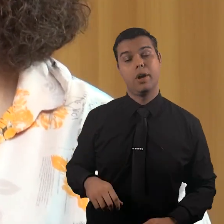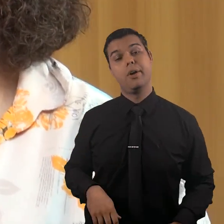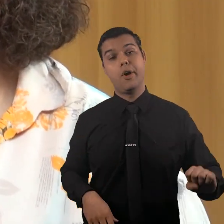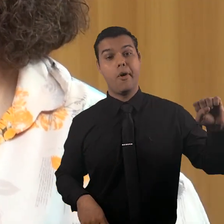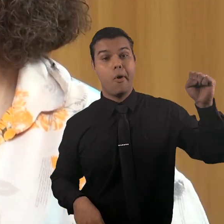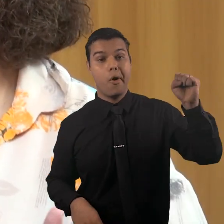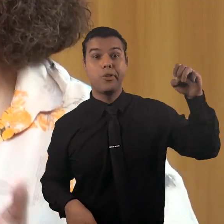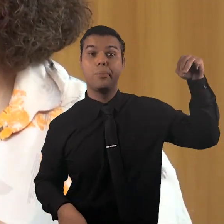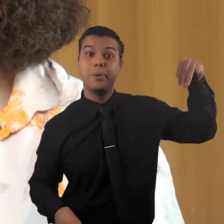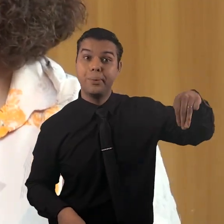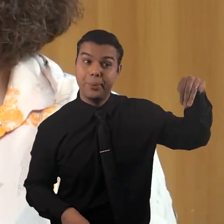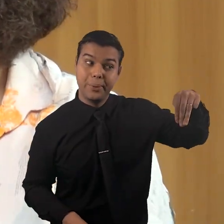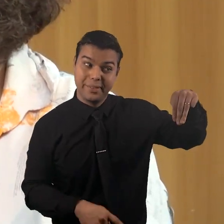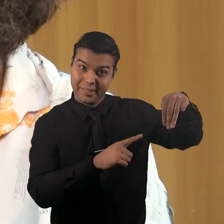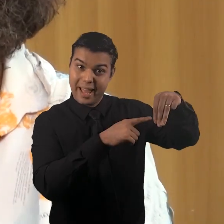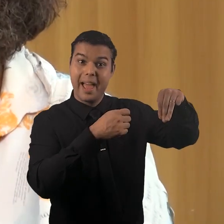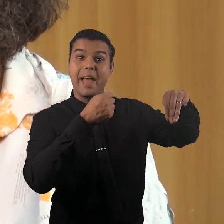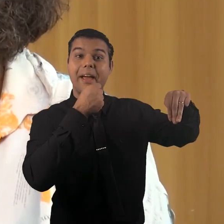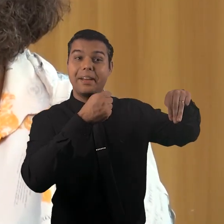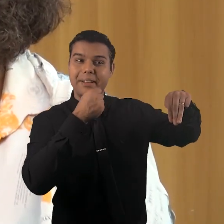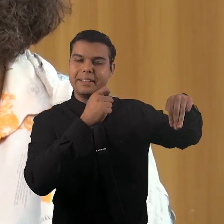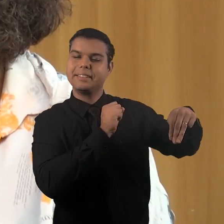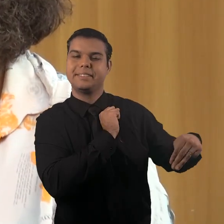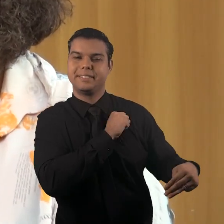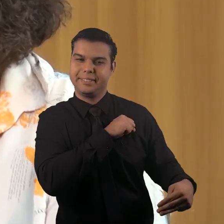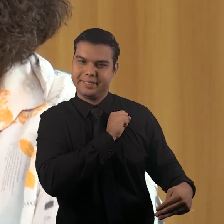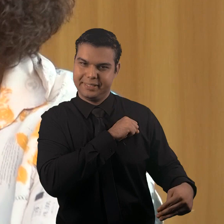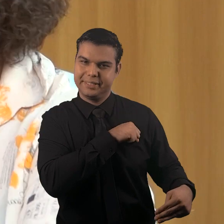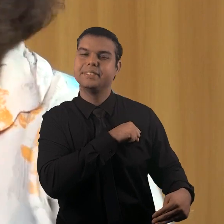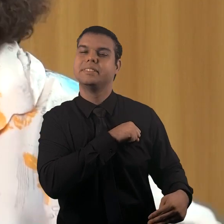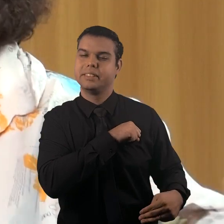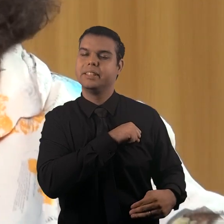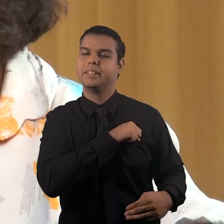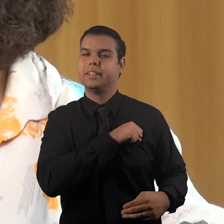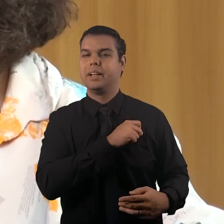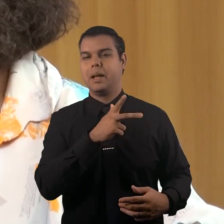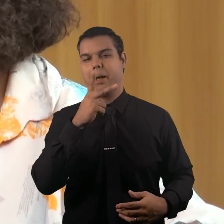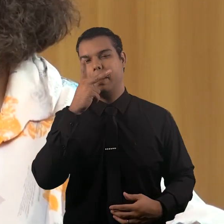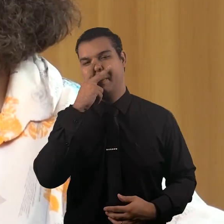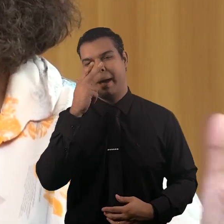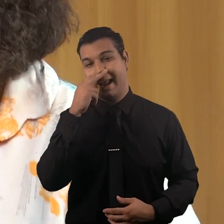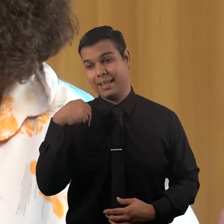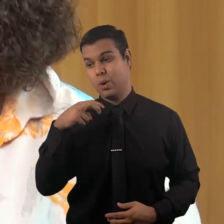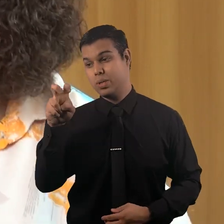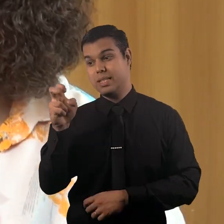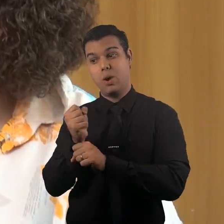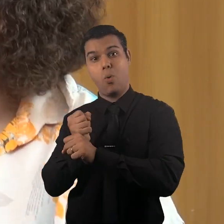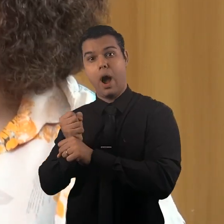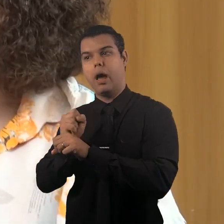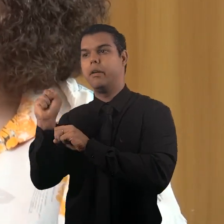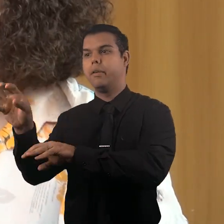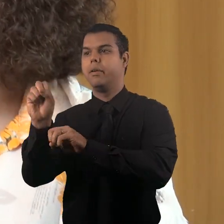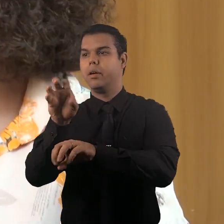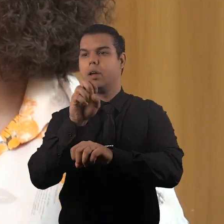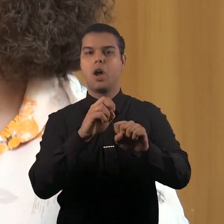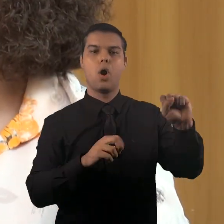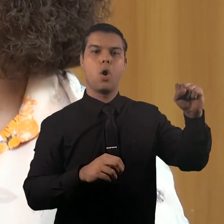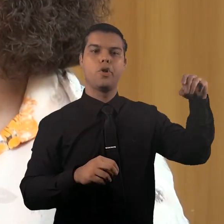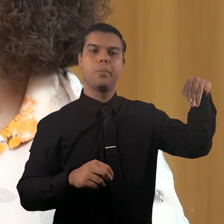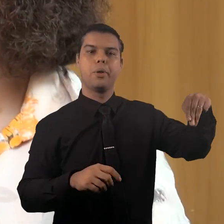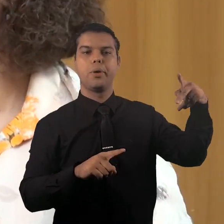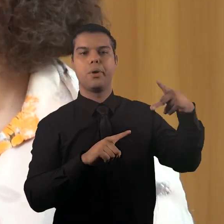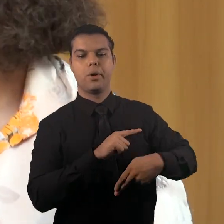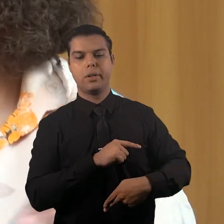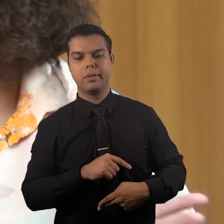8 minutos de uma reportagem tendenciosa para desconstruir os últimos 5 anos de educação que nós